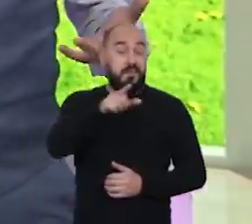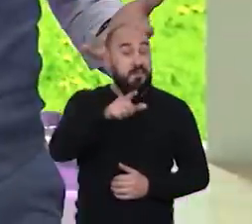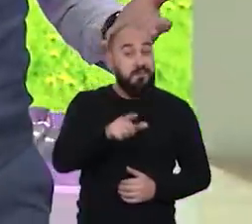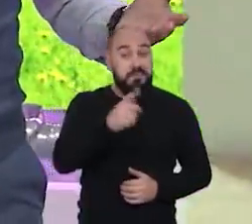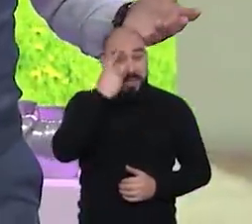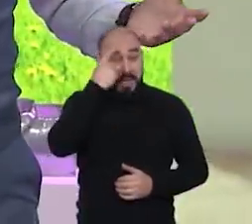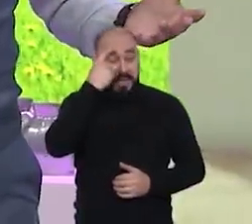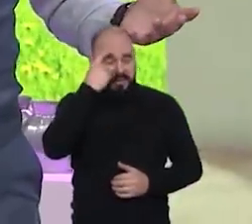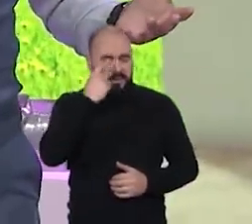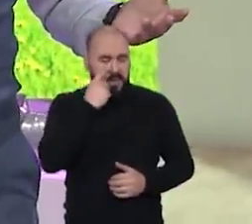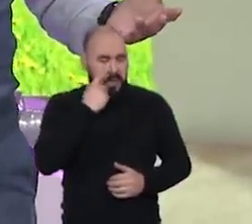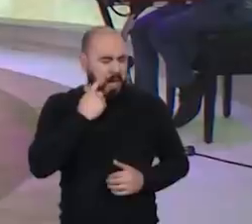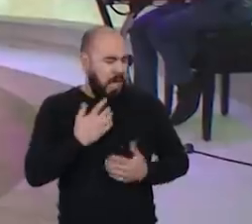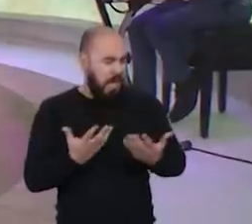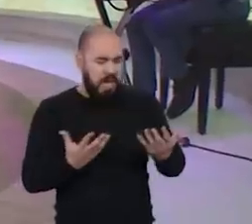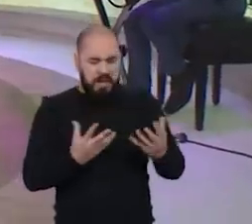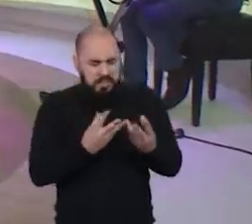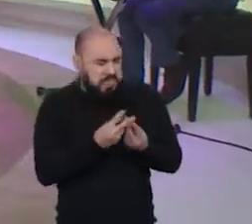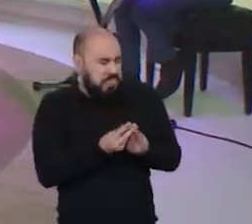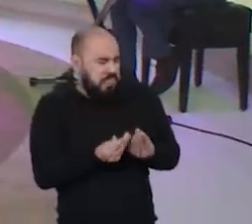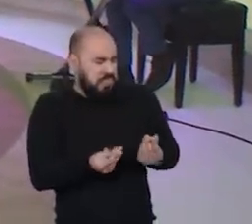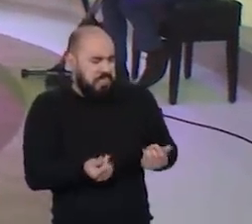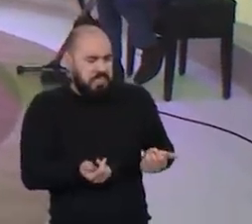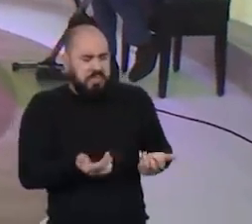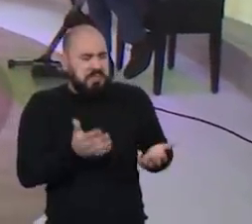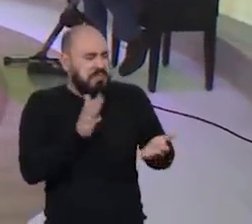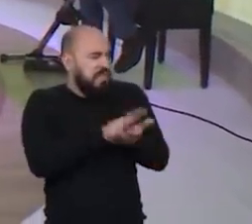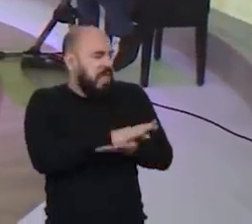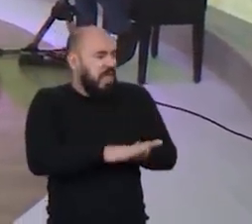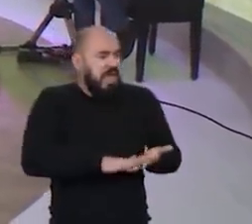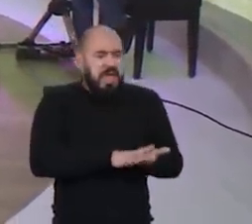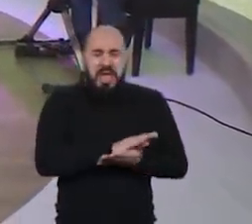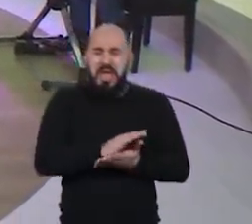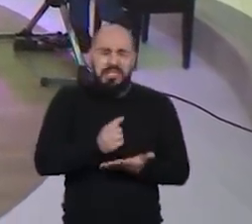restaram cinzas, nada mais